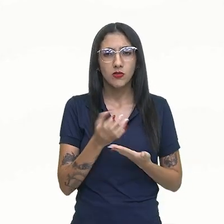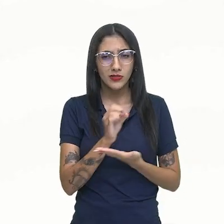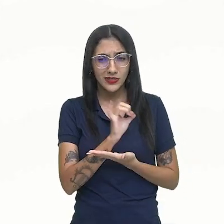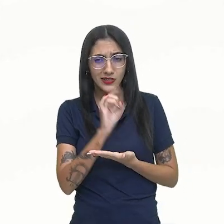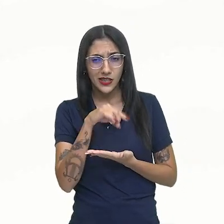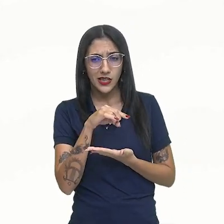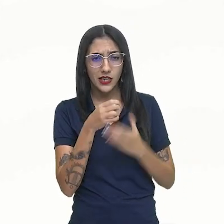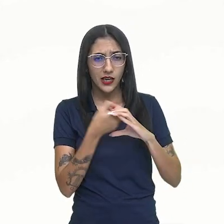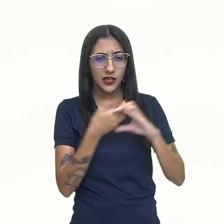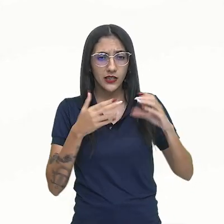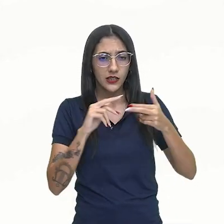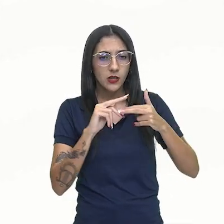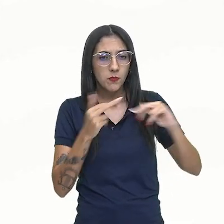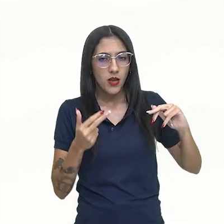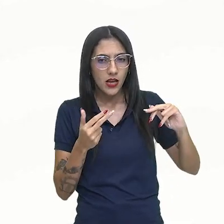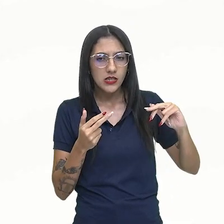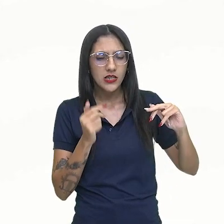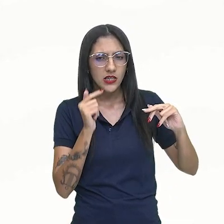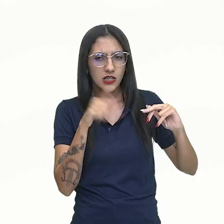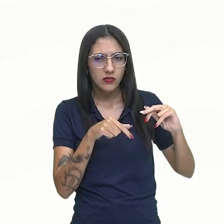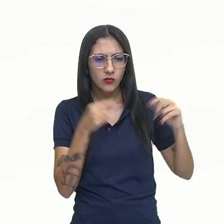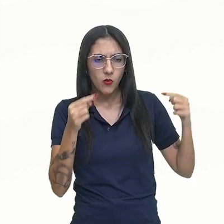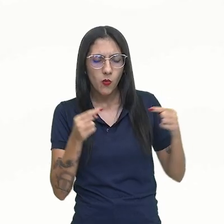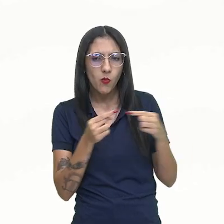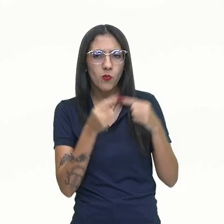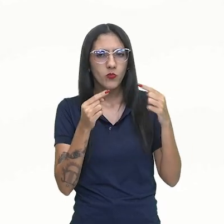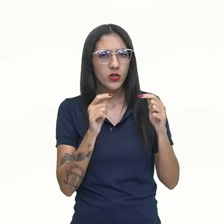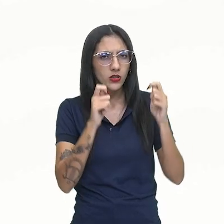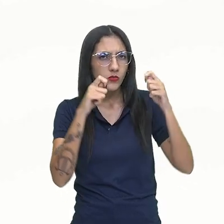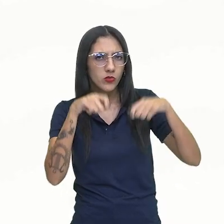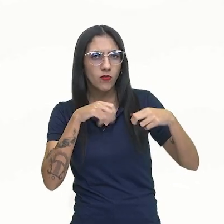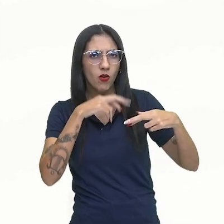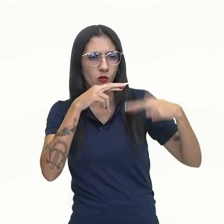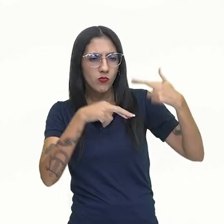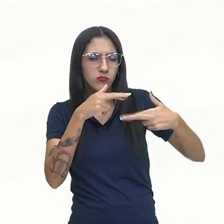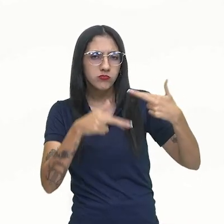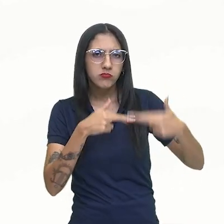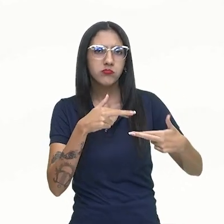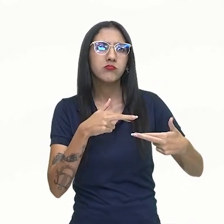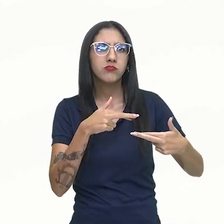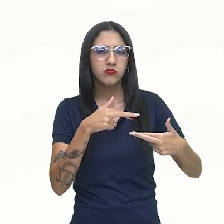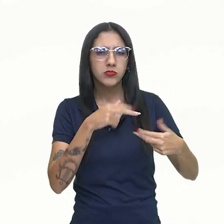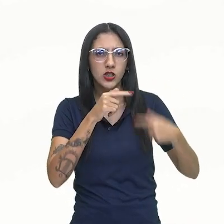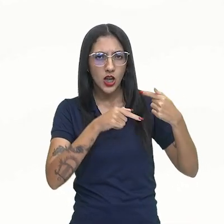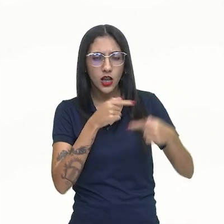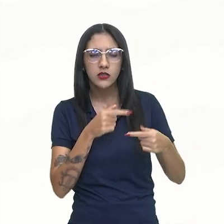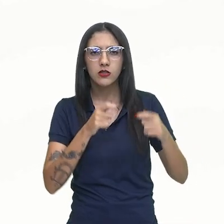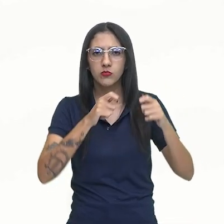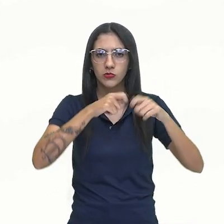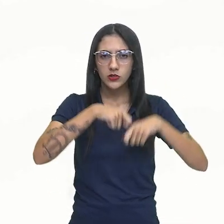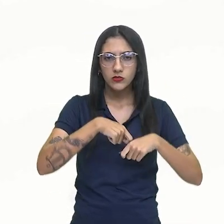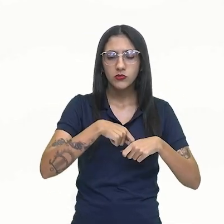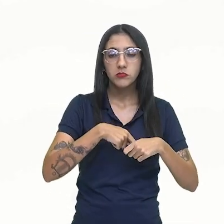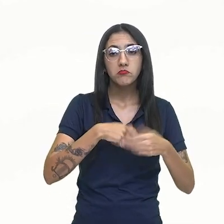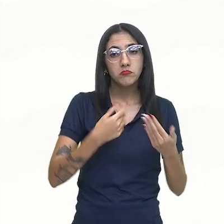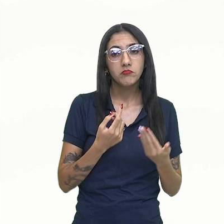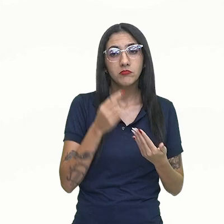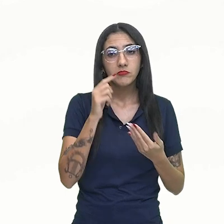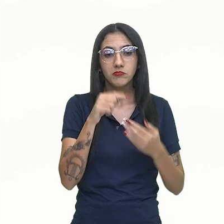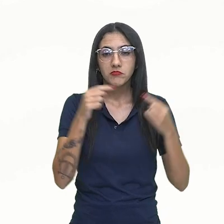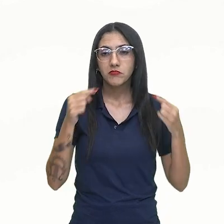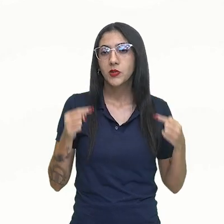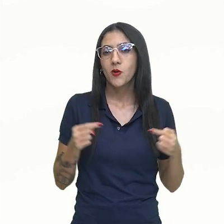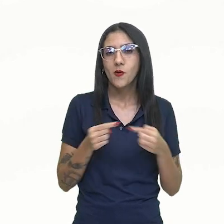características genéticas que são capazes de cruzar entre si e gerar descendentes férteis, eles possuem a